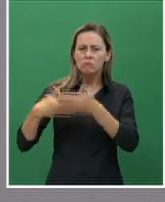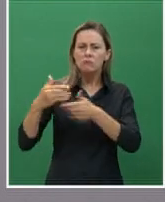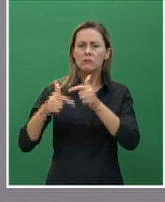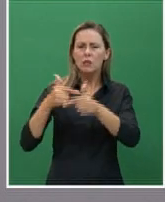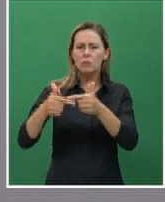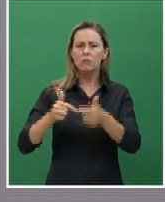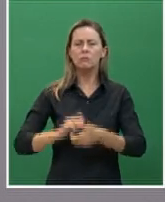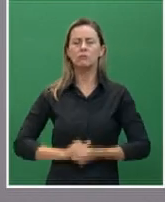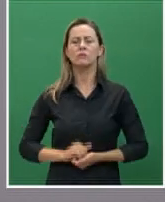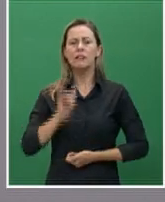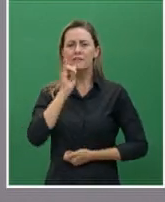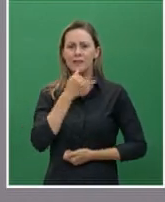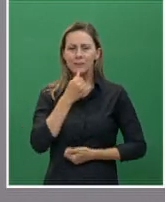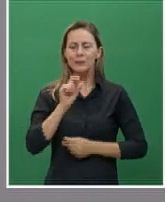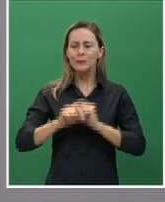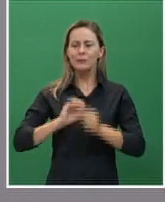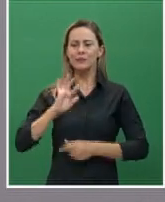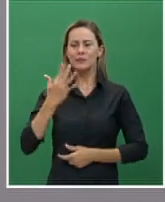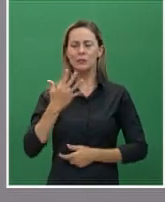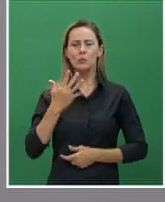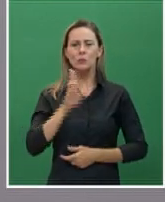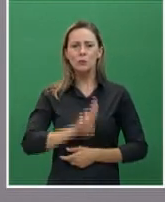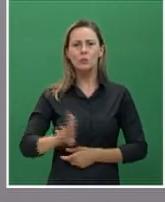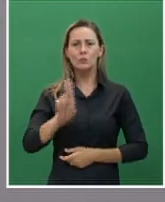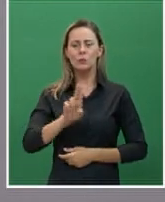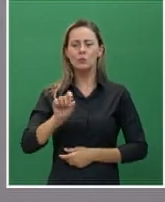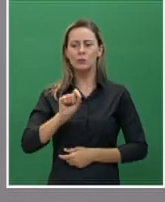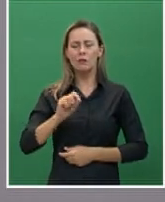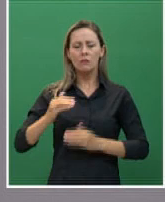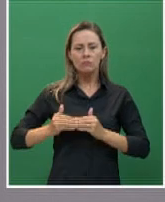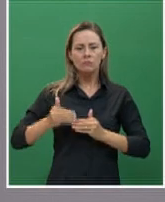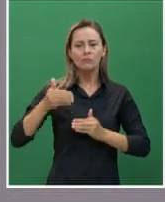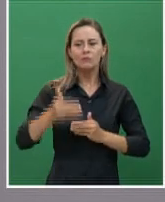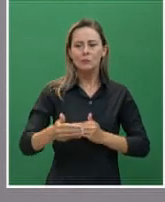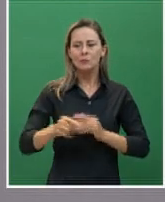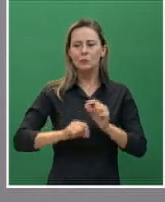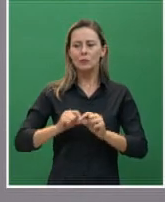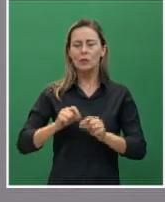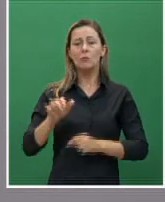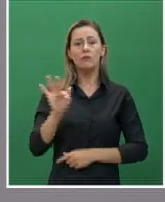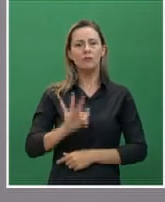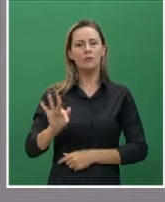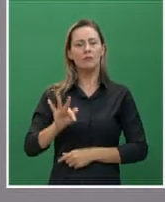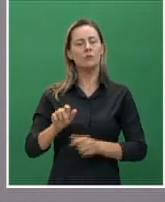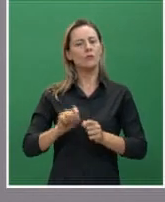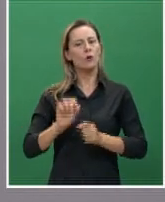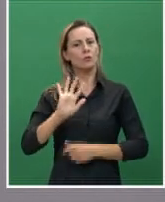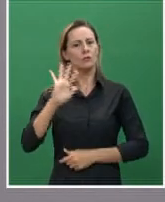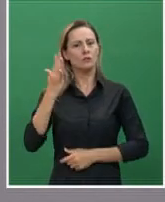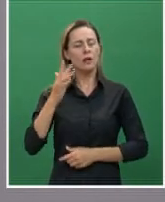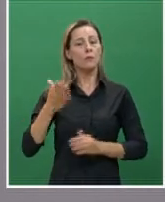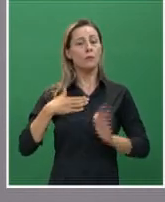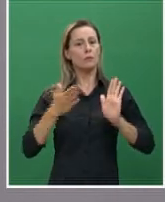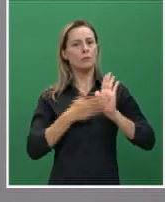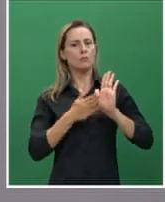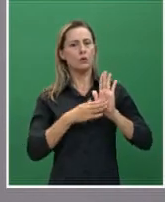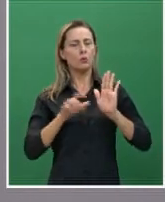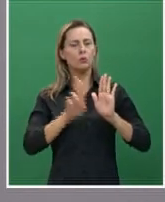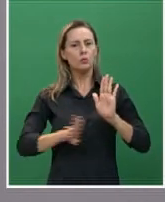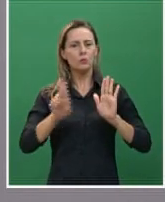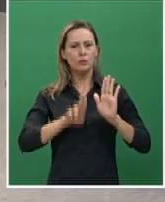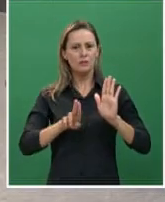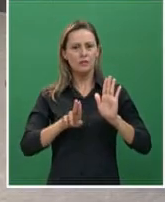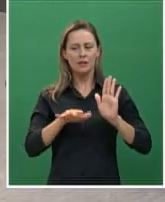Infelizmente o uso da Rubi que poderia ter criado o próximo passo Infelizmente ainda não aconteceu a minha proposta é utilizarmos a